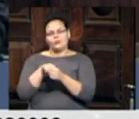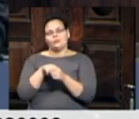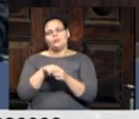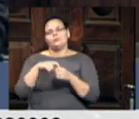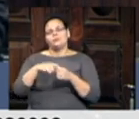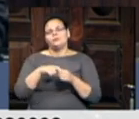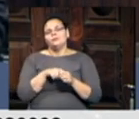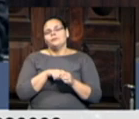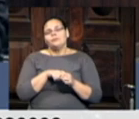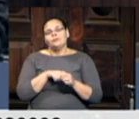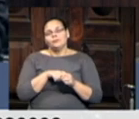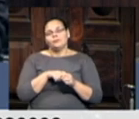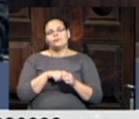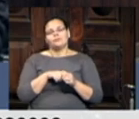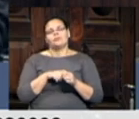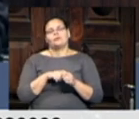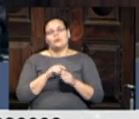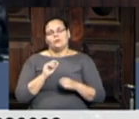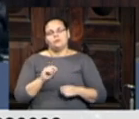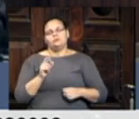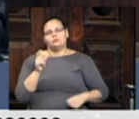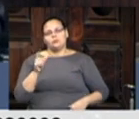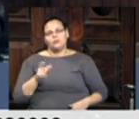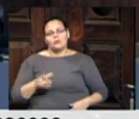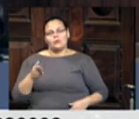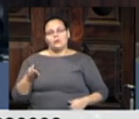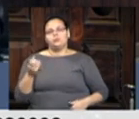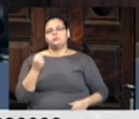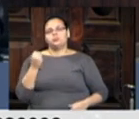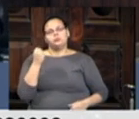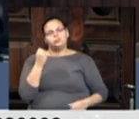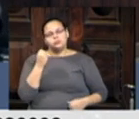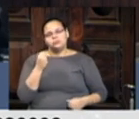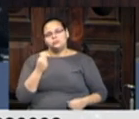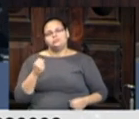vinculadas a este poder paralelo.